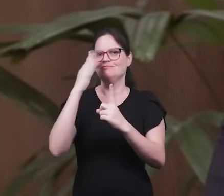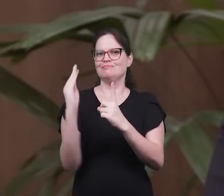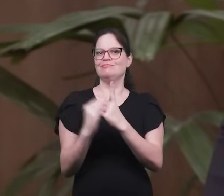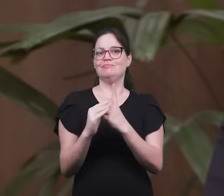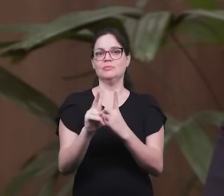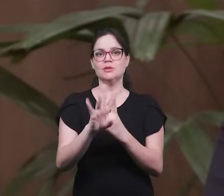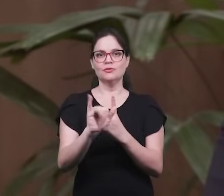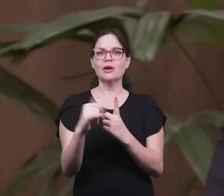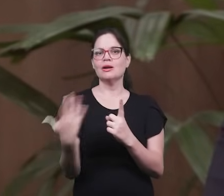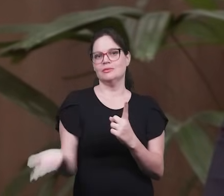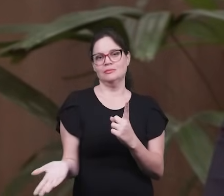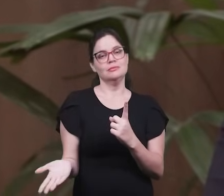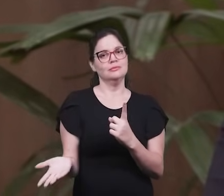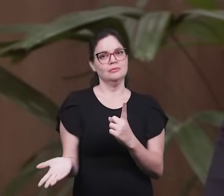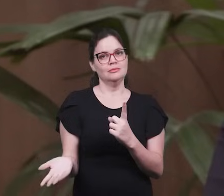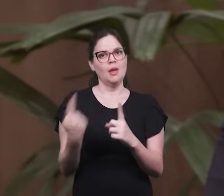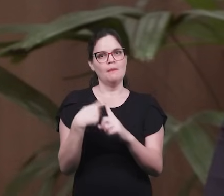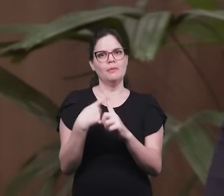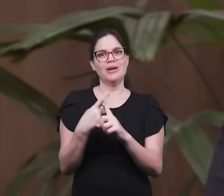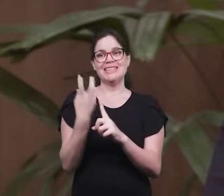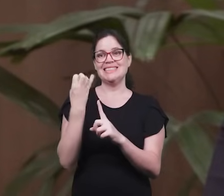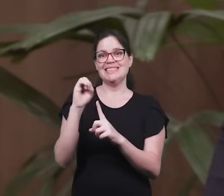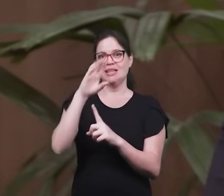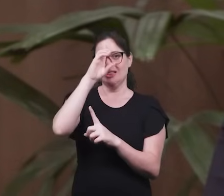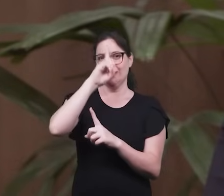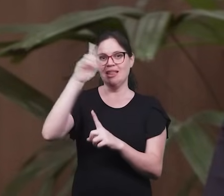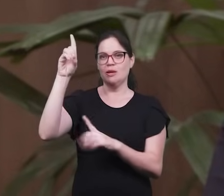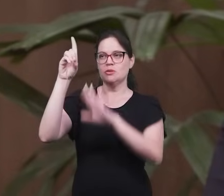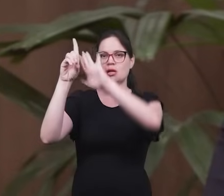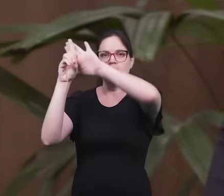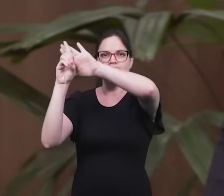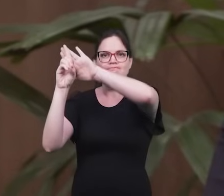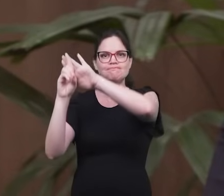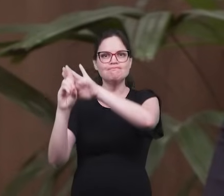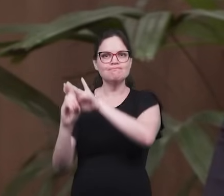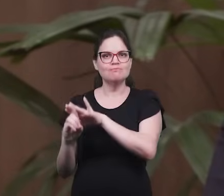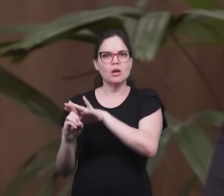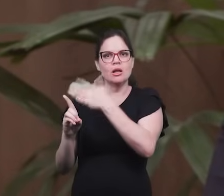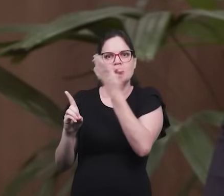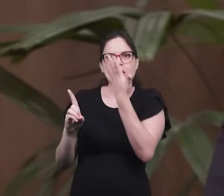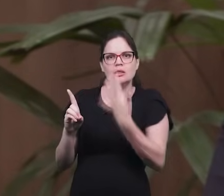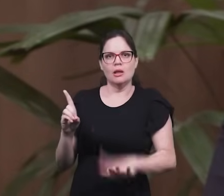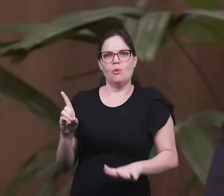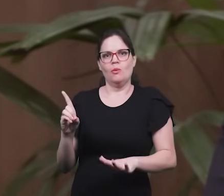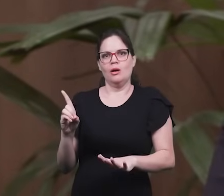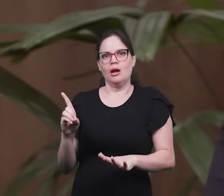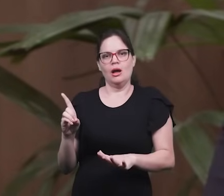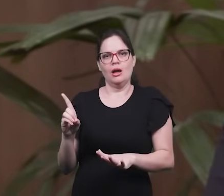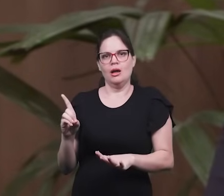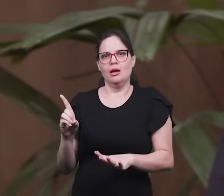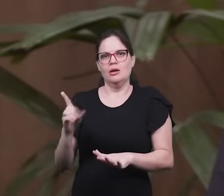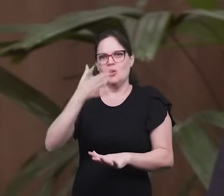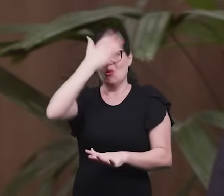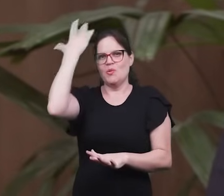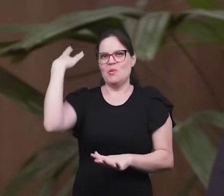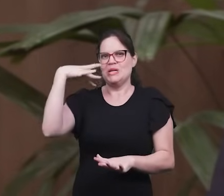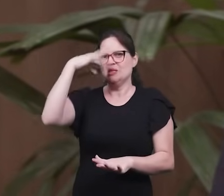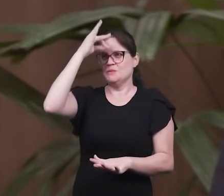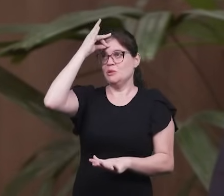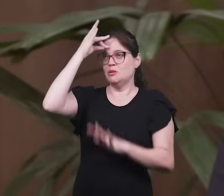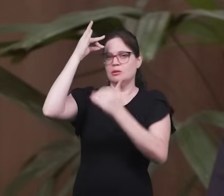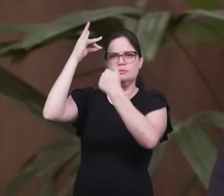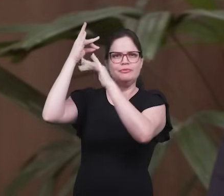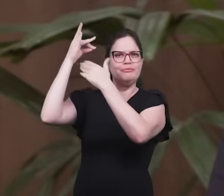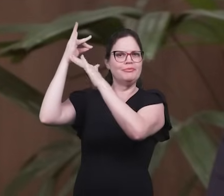Jesus. Muito bom. Porque o homem, quando ele está fora do Espírito, quando ele não é dominado pelo Espírito Santo, a primeira coisa